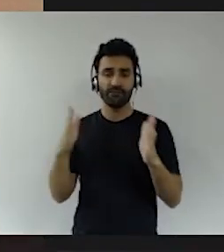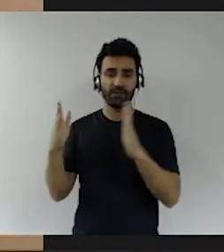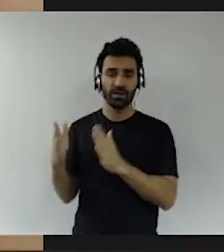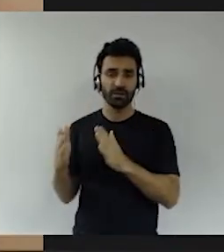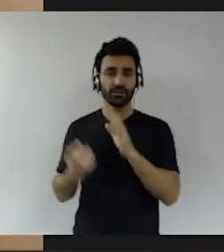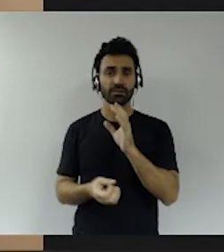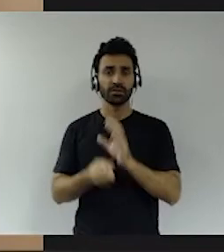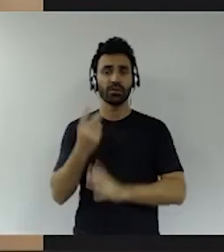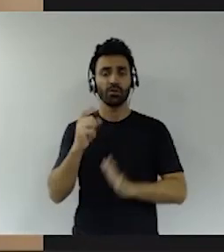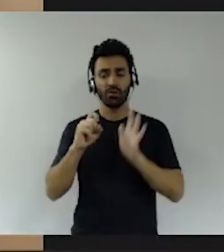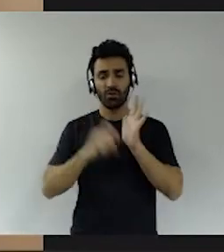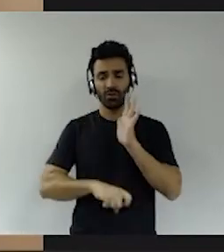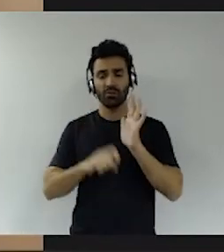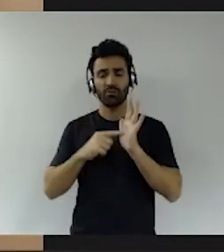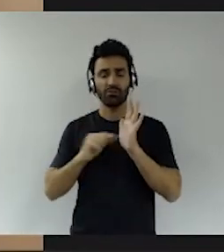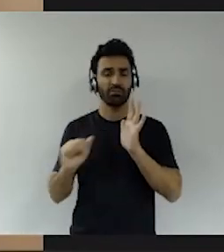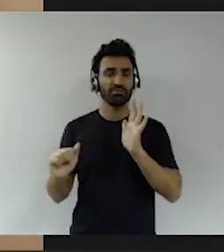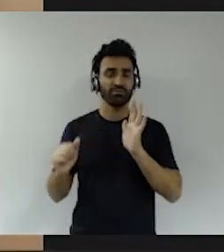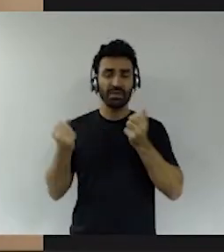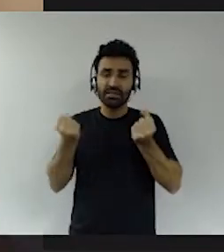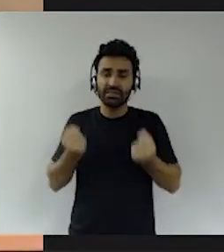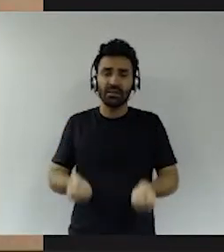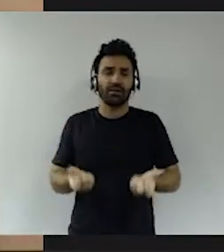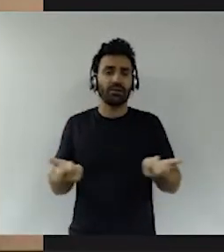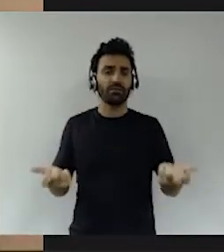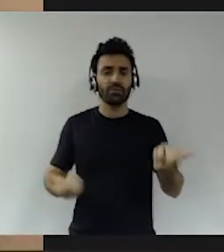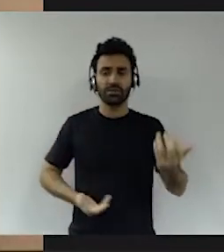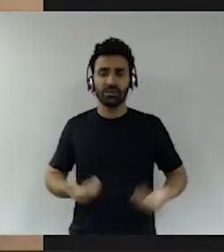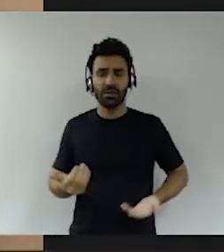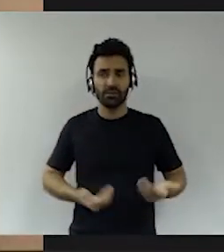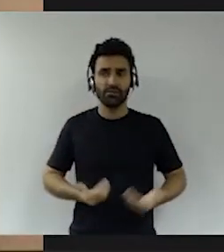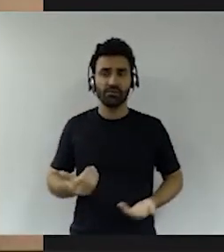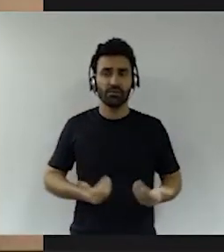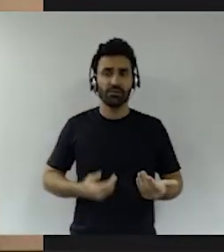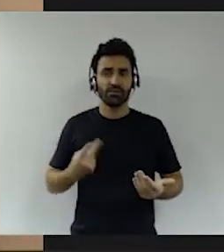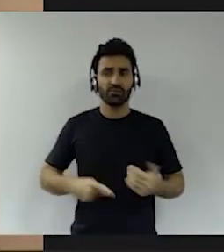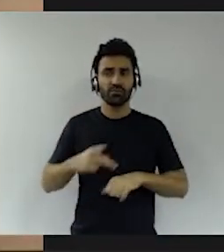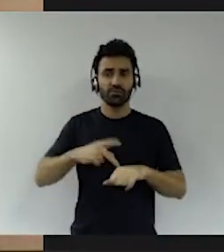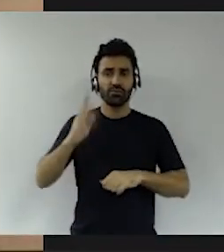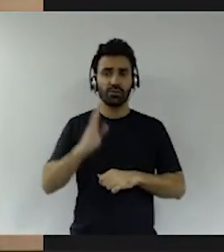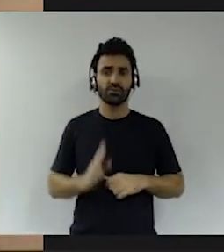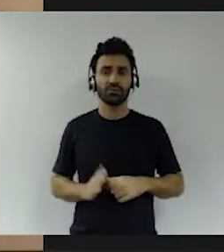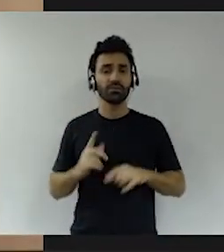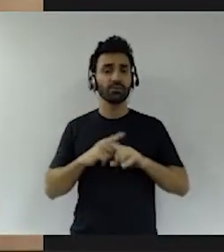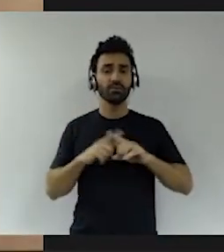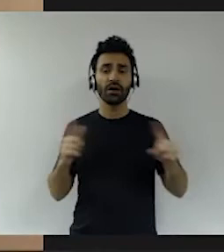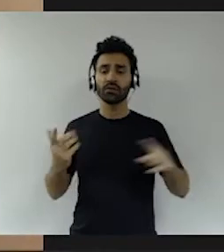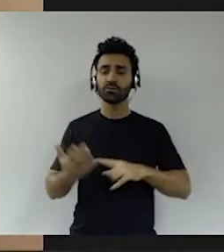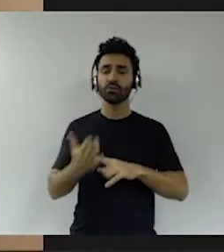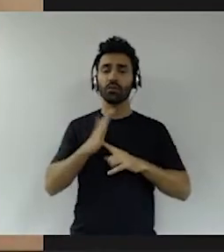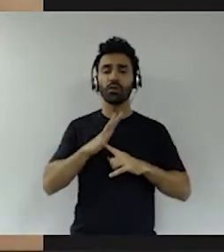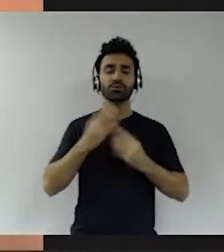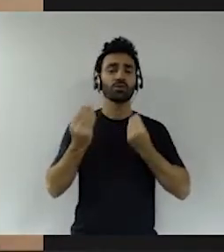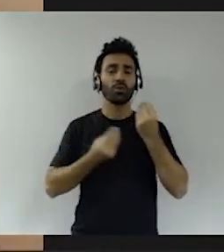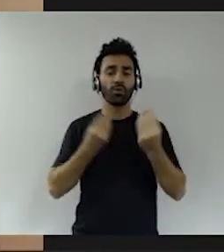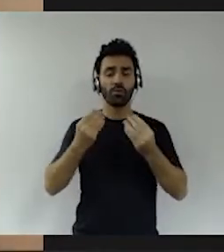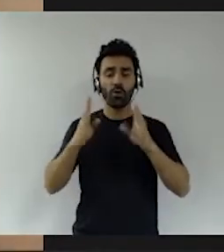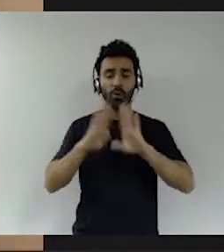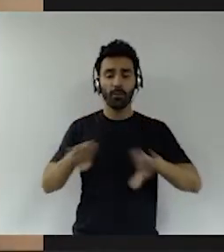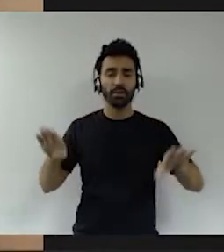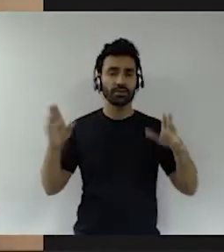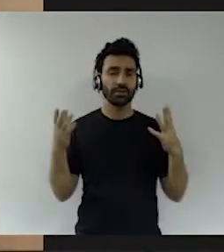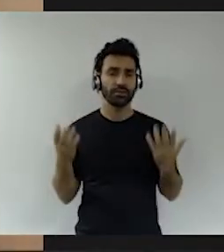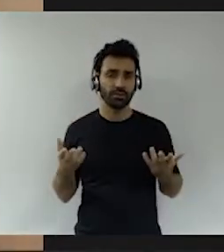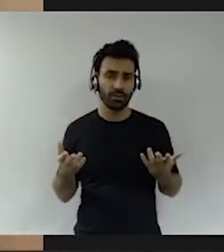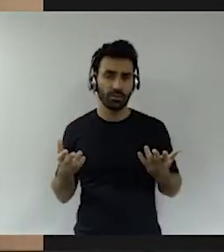uma oneração muito grande nos serviços que são grandes empregadores no Brasil, sem dizer como eles serão compensados com uma grande